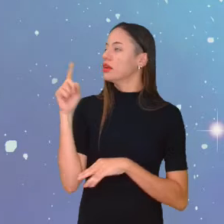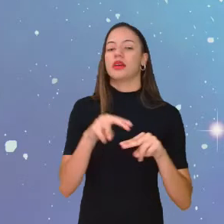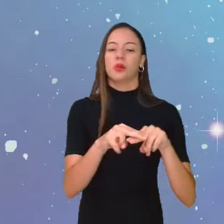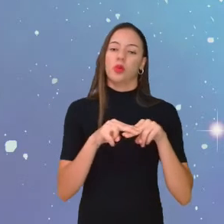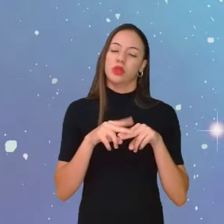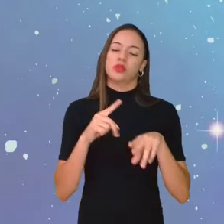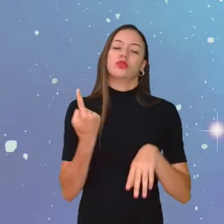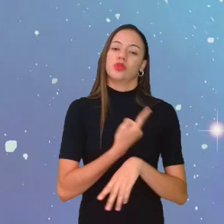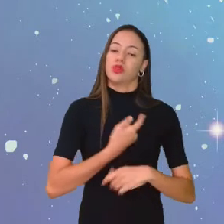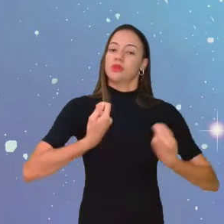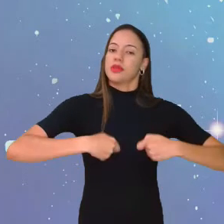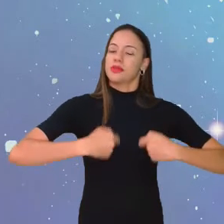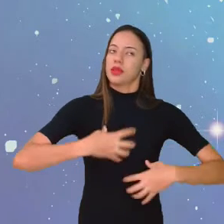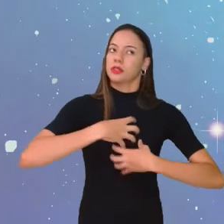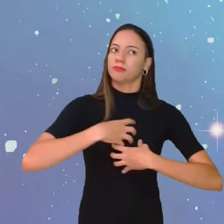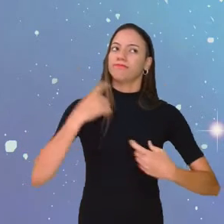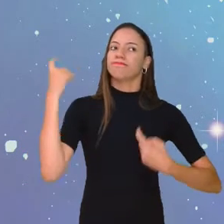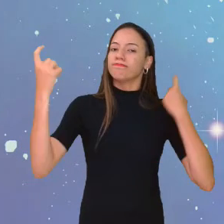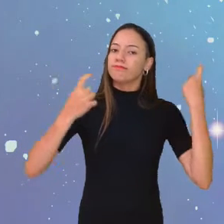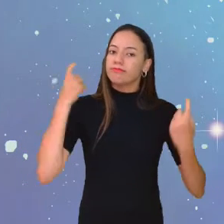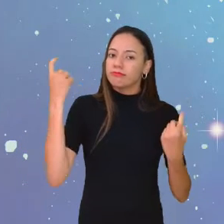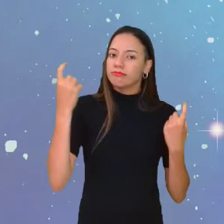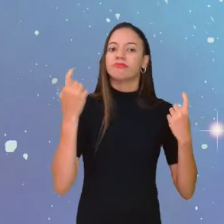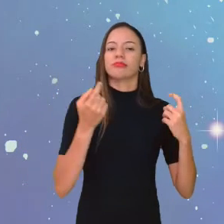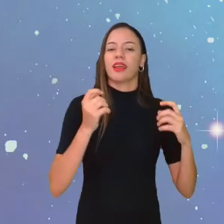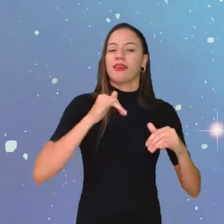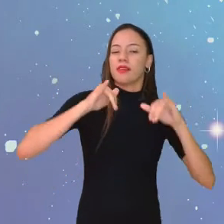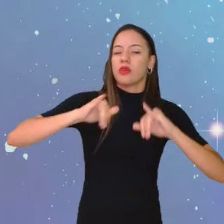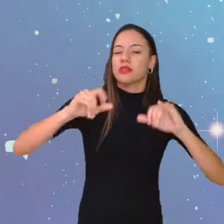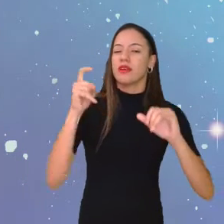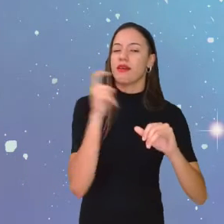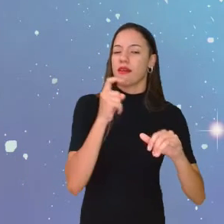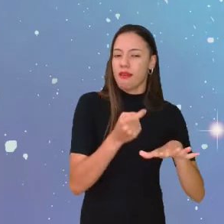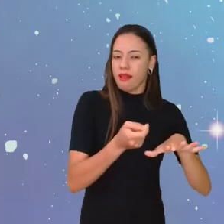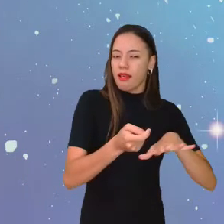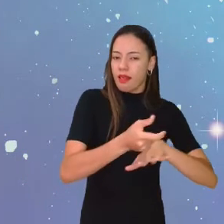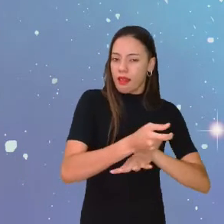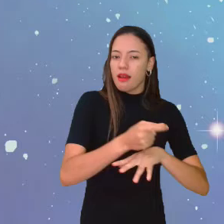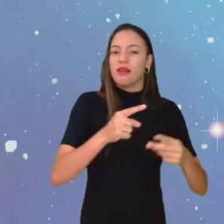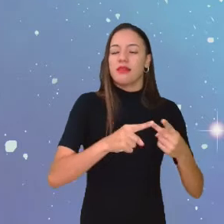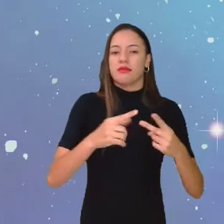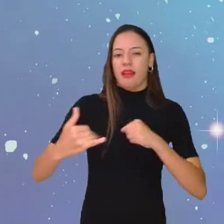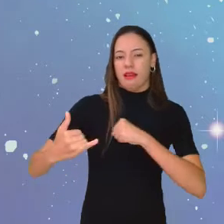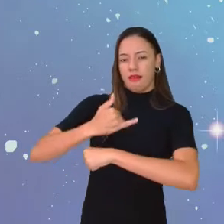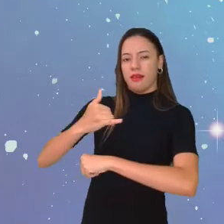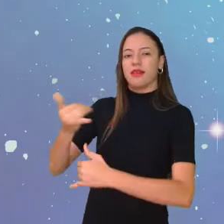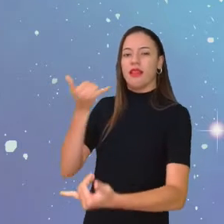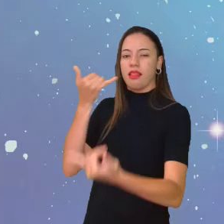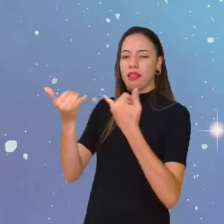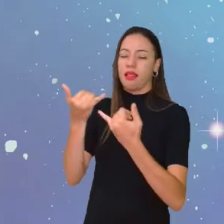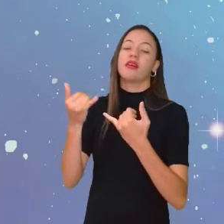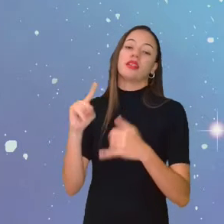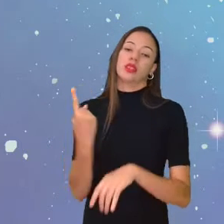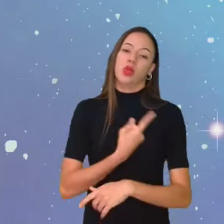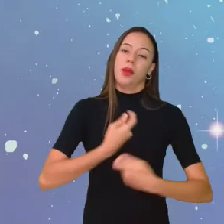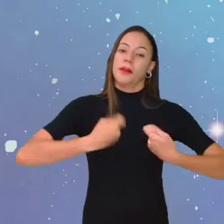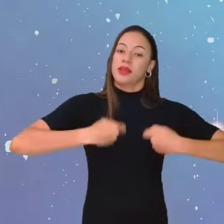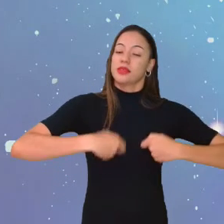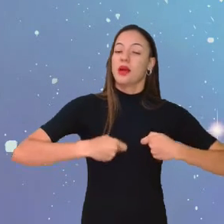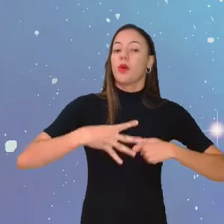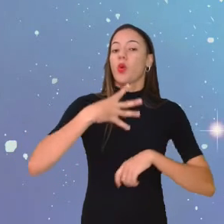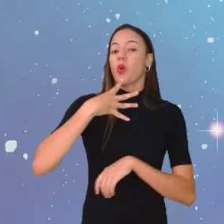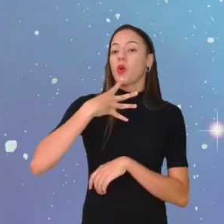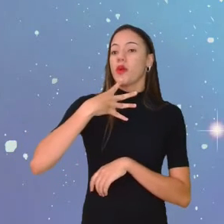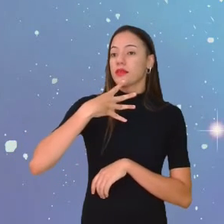precisa se preocupar com a fake news, com a desinformação, e a gente precisa também conhecer bastante o que é que a